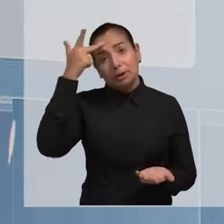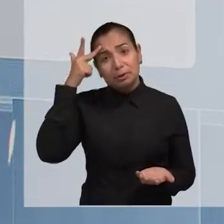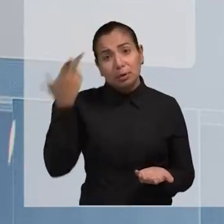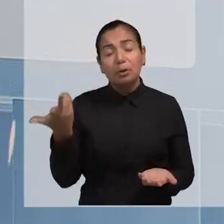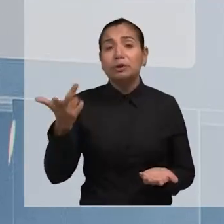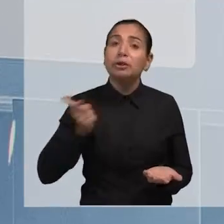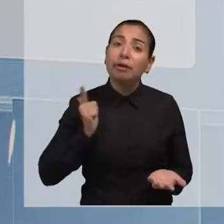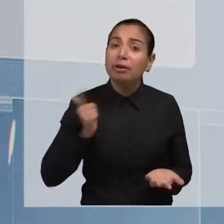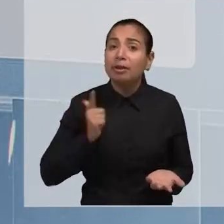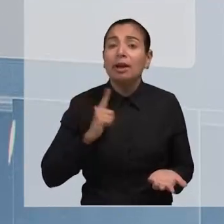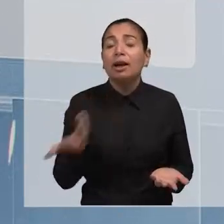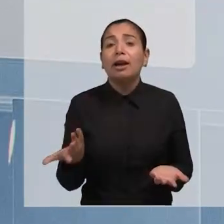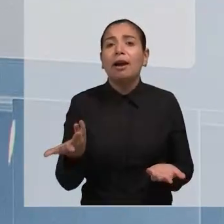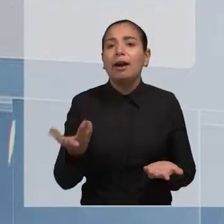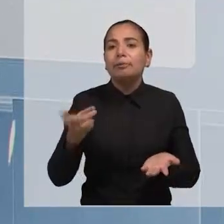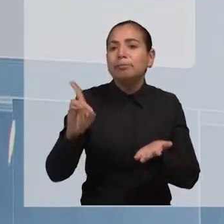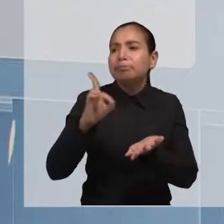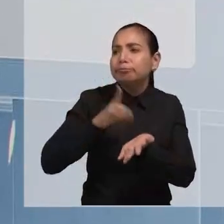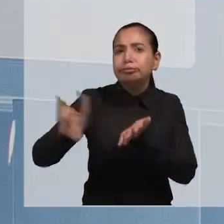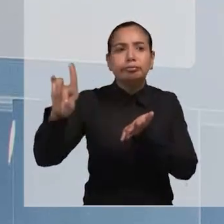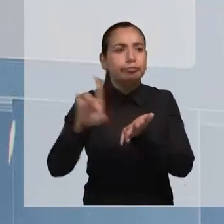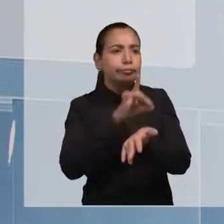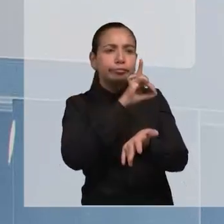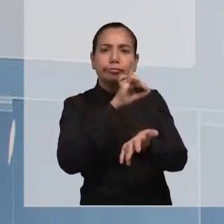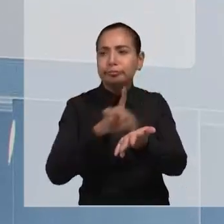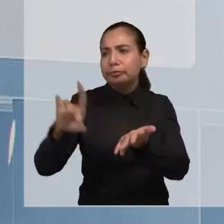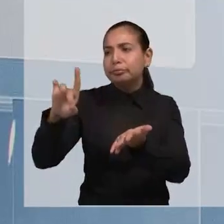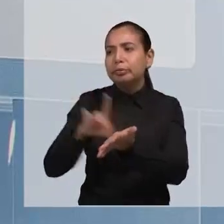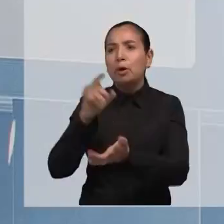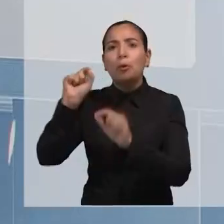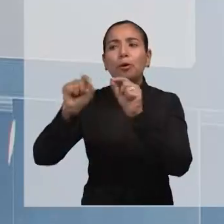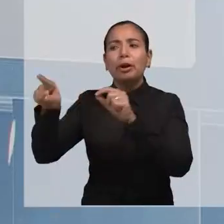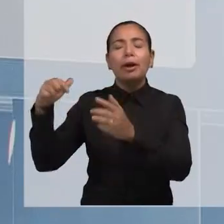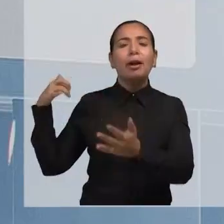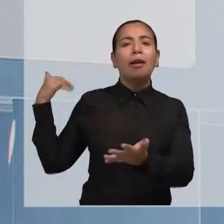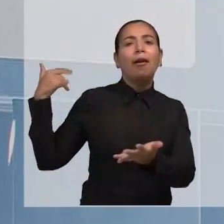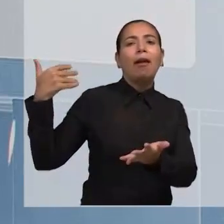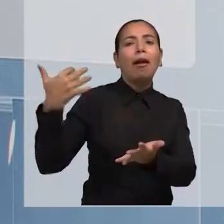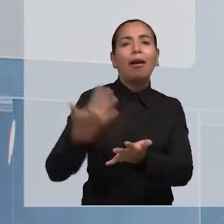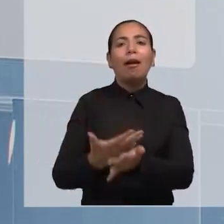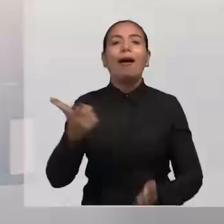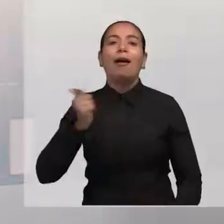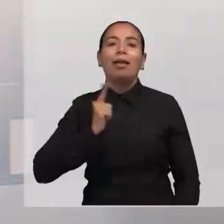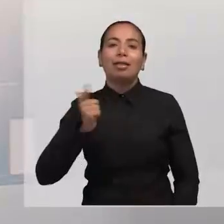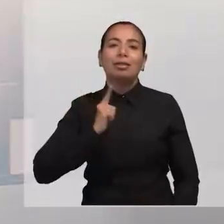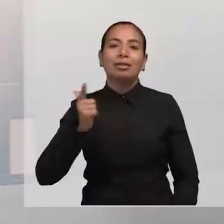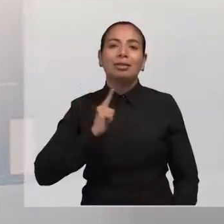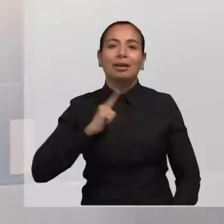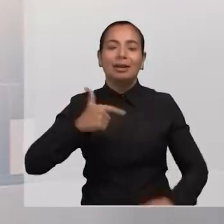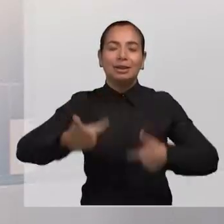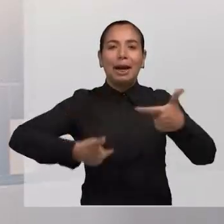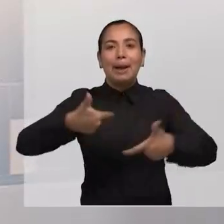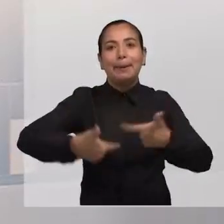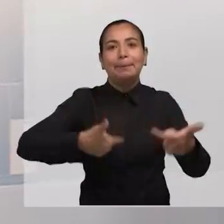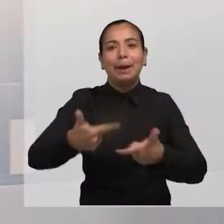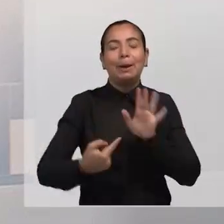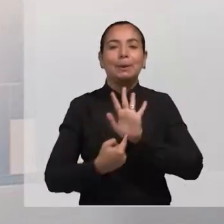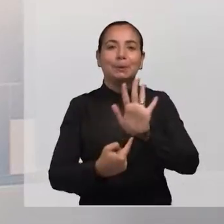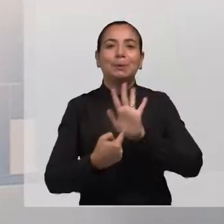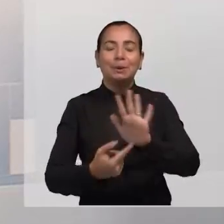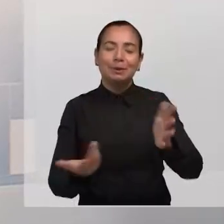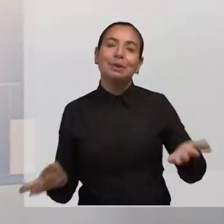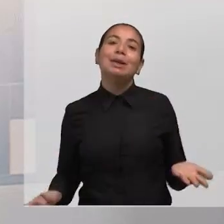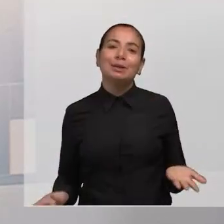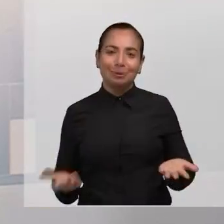na esteira das inimizades que ele fez com as declarações que ele deu durante a vida pública dele. E tem um detalhe aí que você chamou a